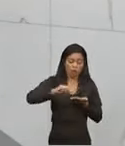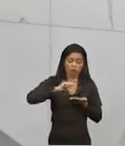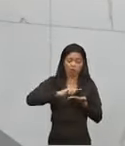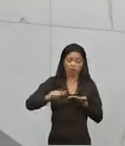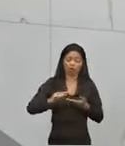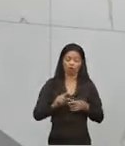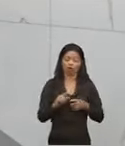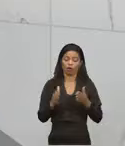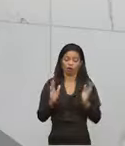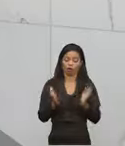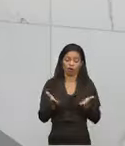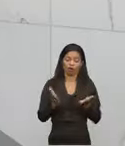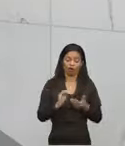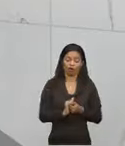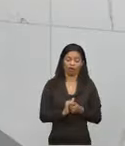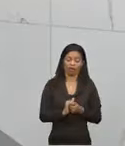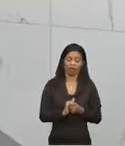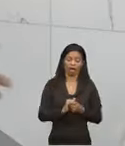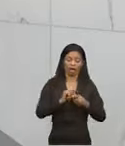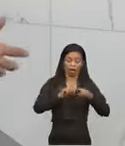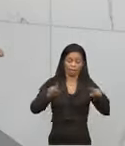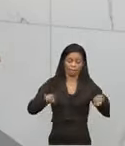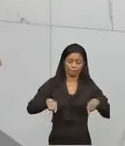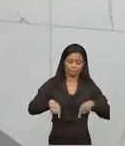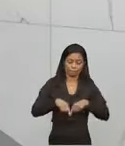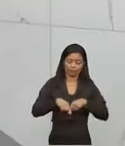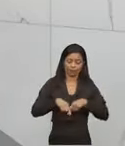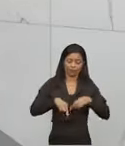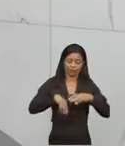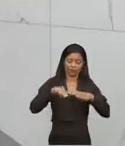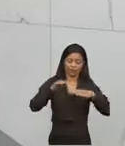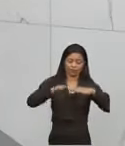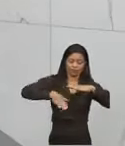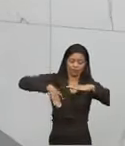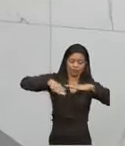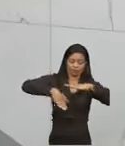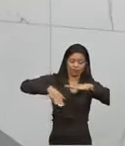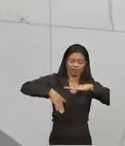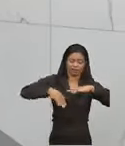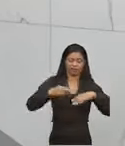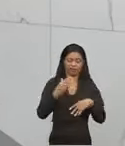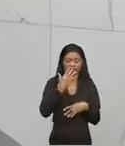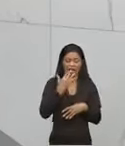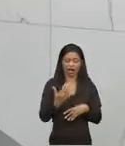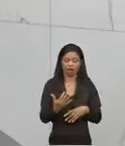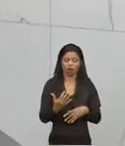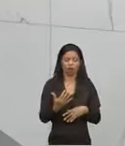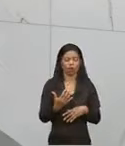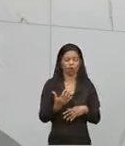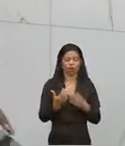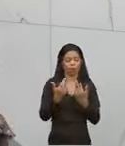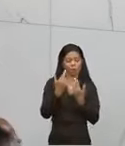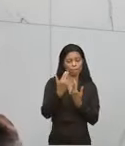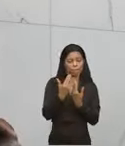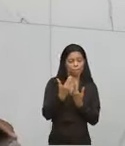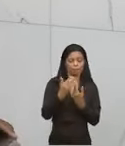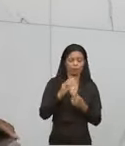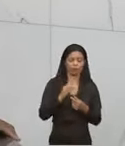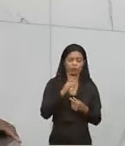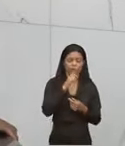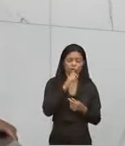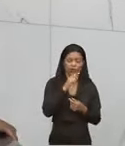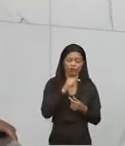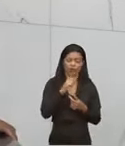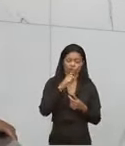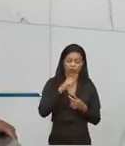da outra do rio, com a água esverdeada e não dá para ver nada. E a aí, parte, vereadores, nos ajude nisso. Eu vou dar a palavra mais uma vez ao